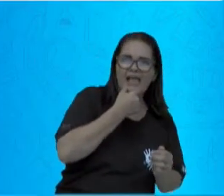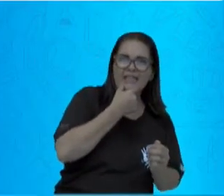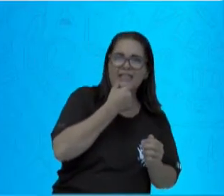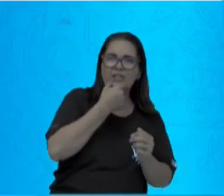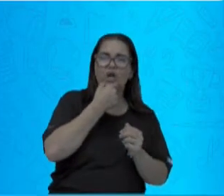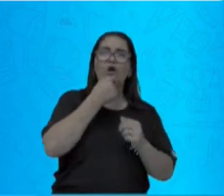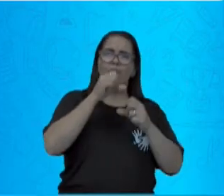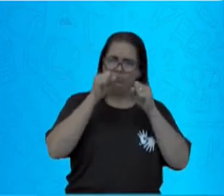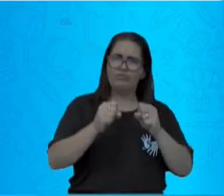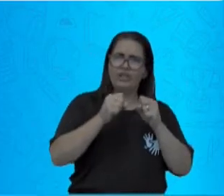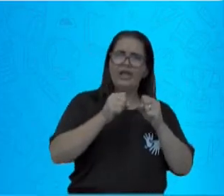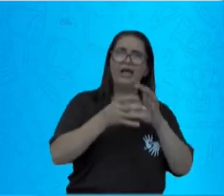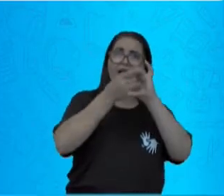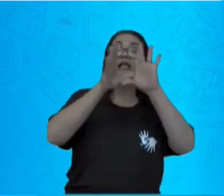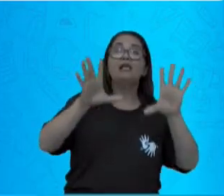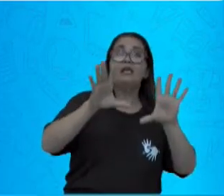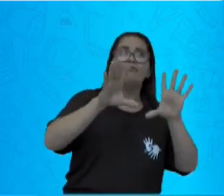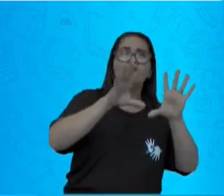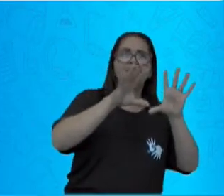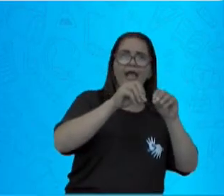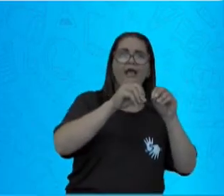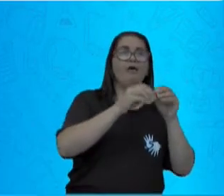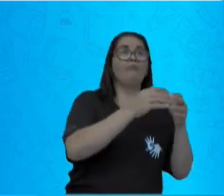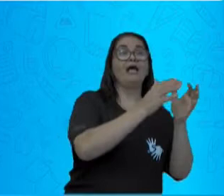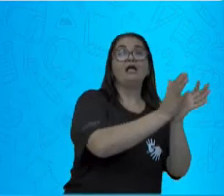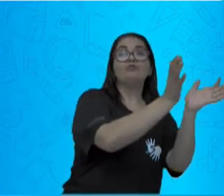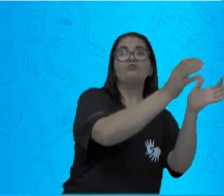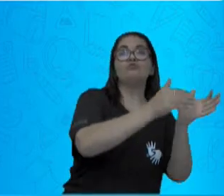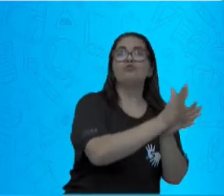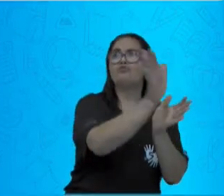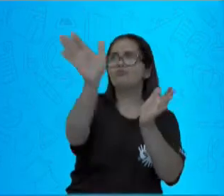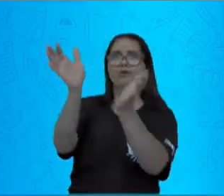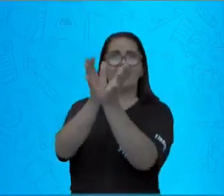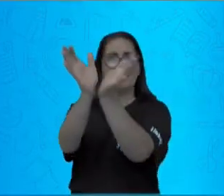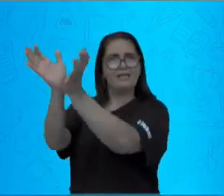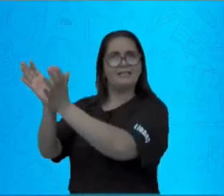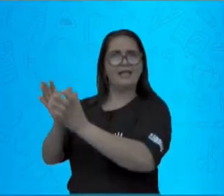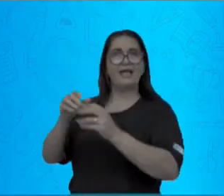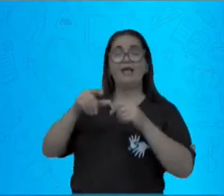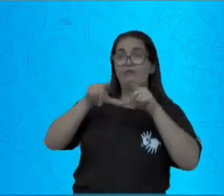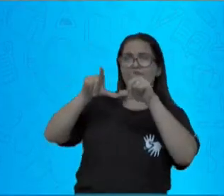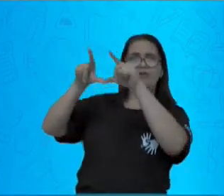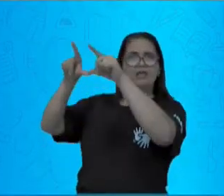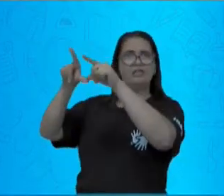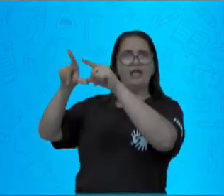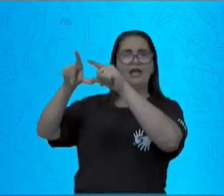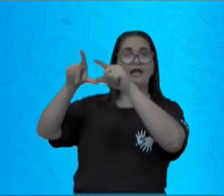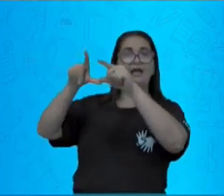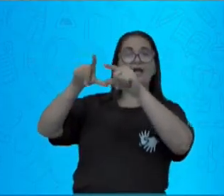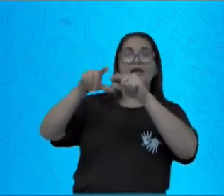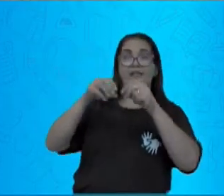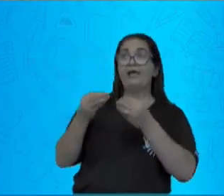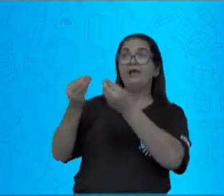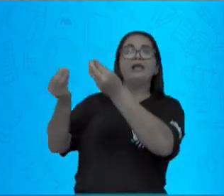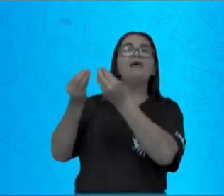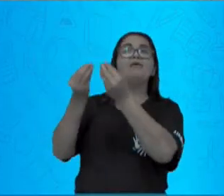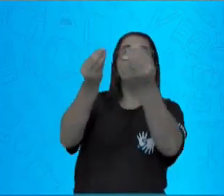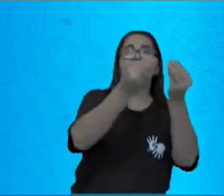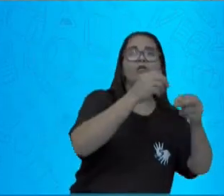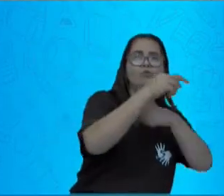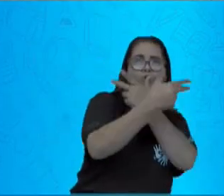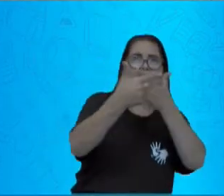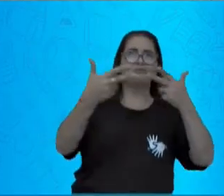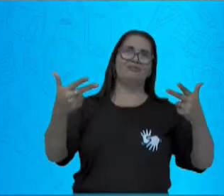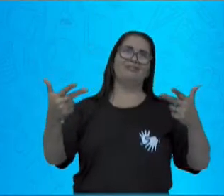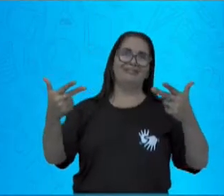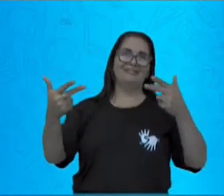outros países da Inglaterra. Oliver também fez com que denominasse a denominação